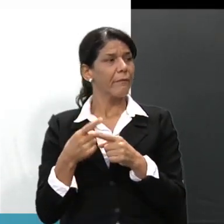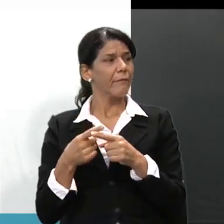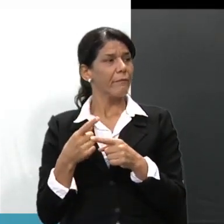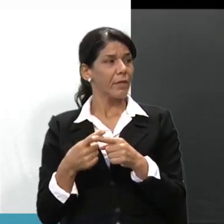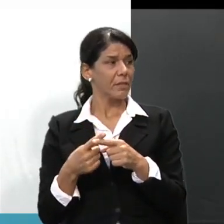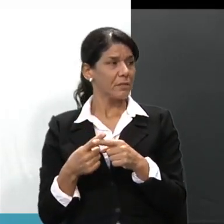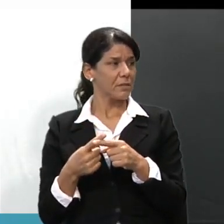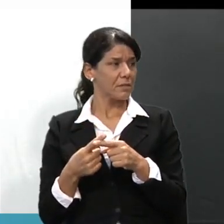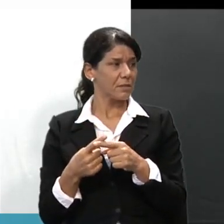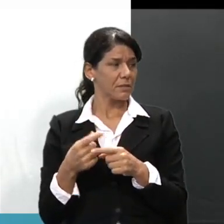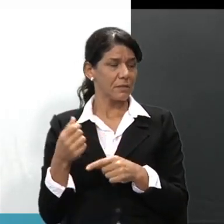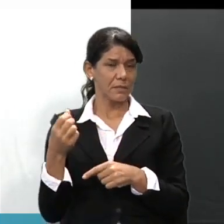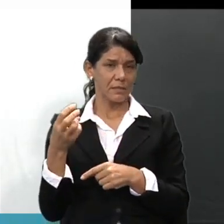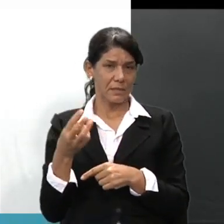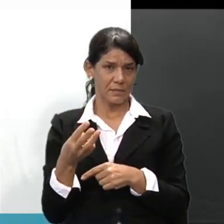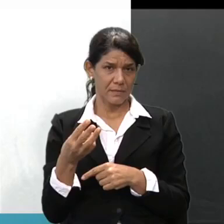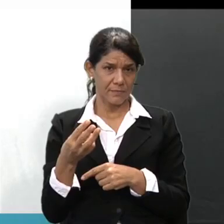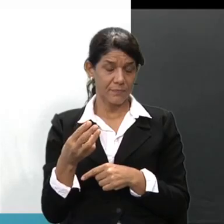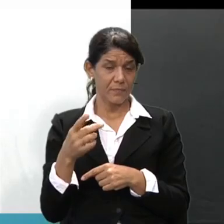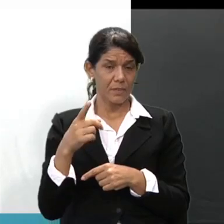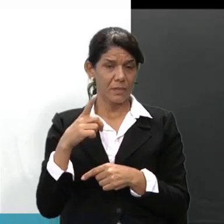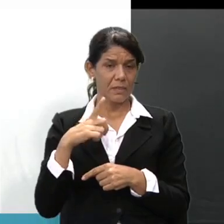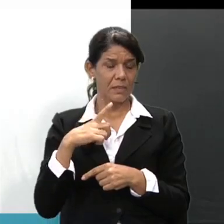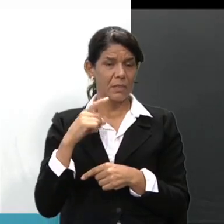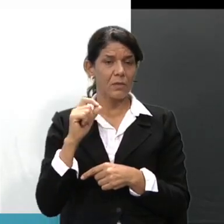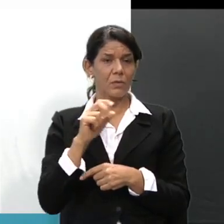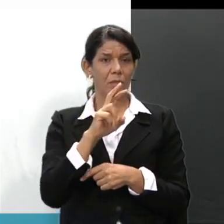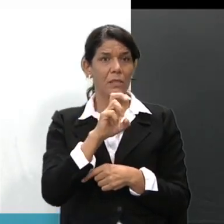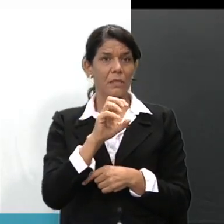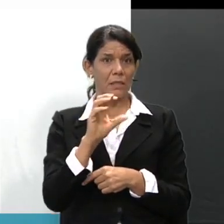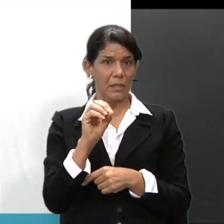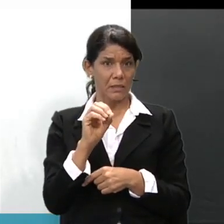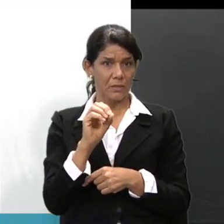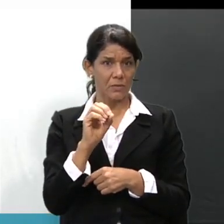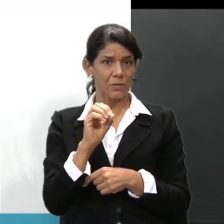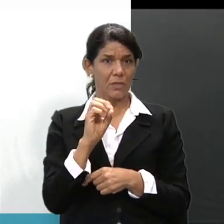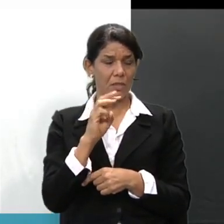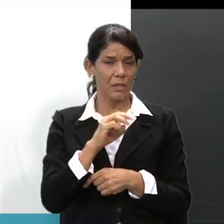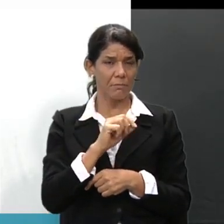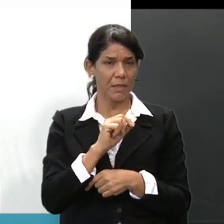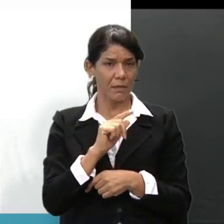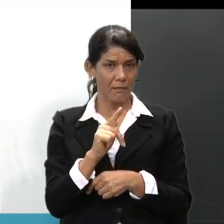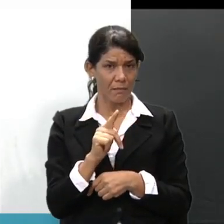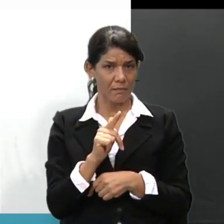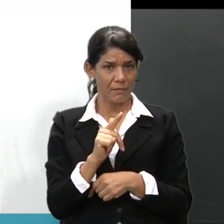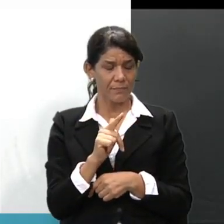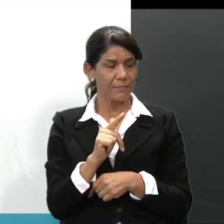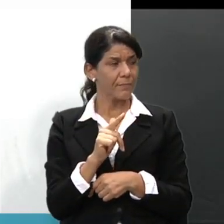vezes 3. Eu tenho, então, 500 ml